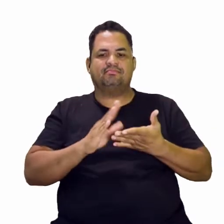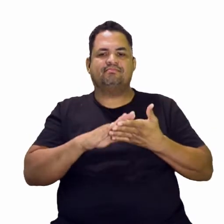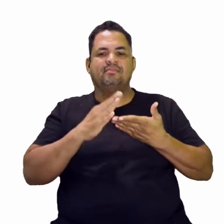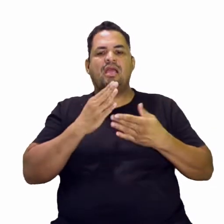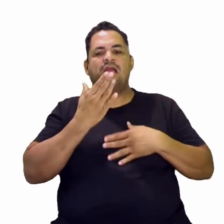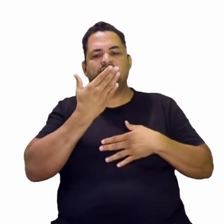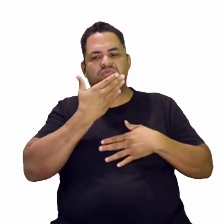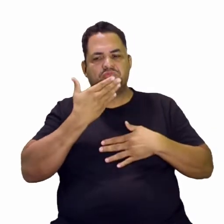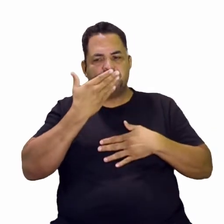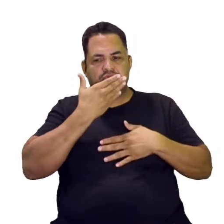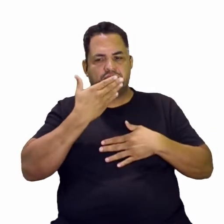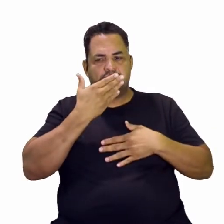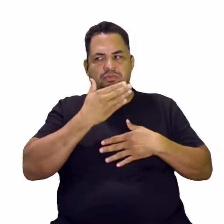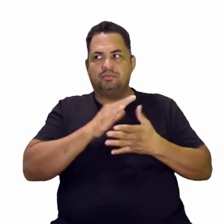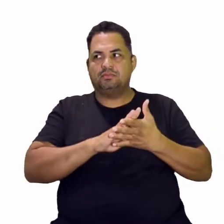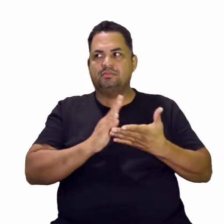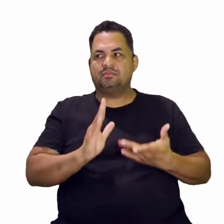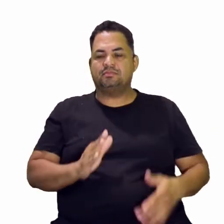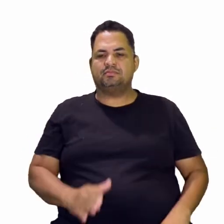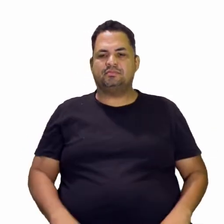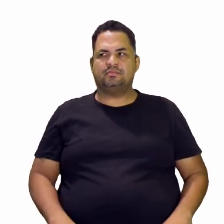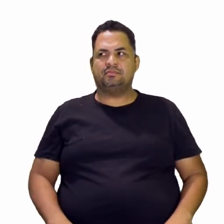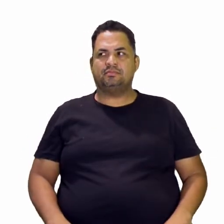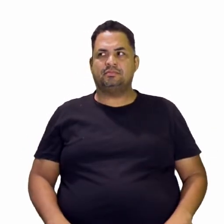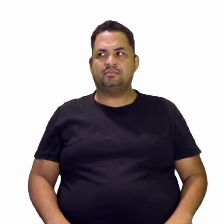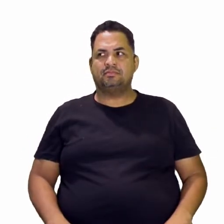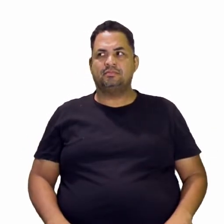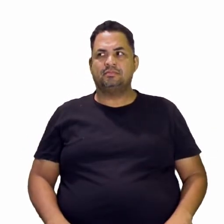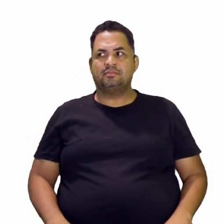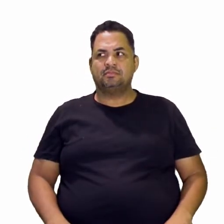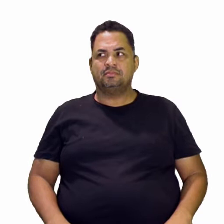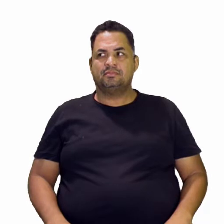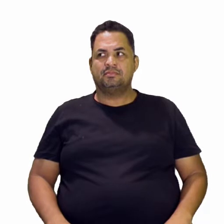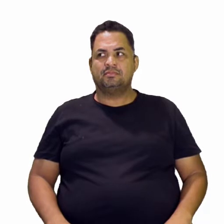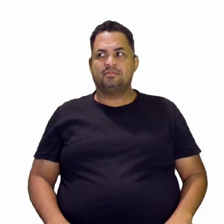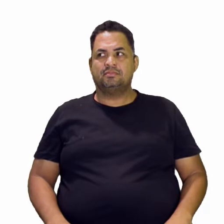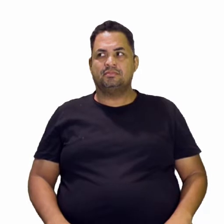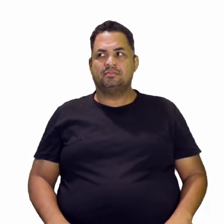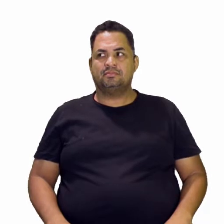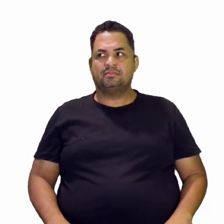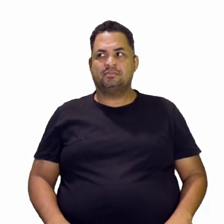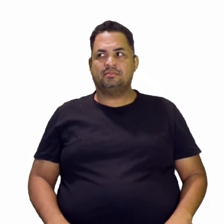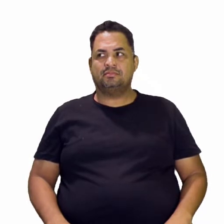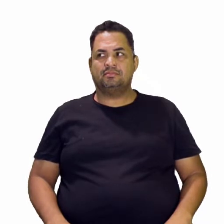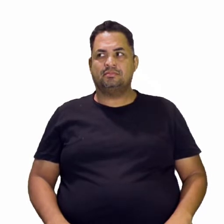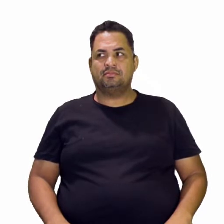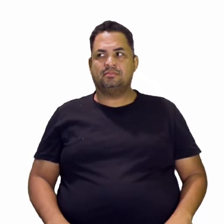açúcar, que ele já é doce, né? Então, esses complementos